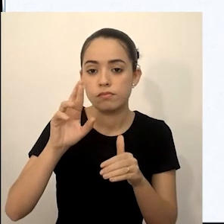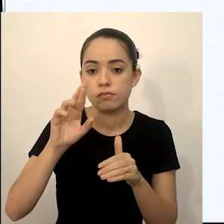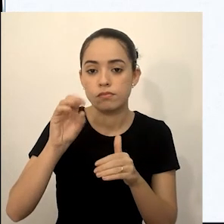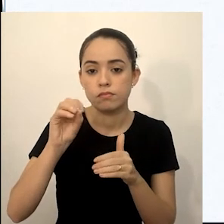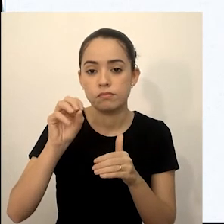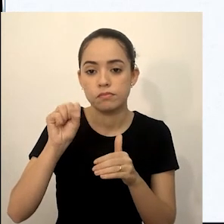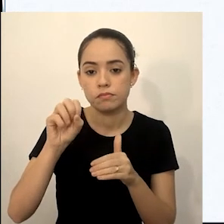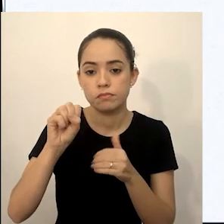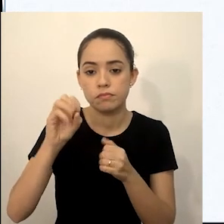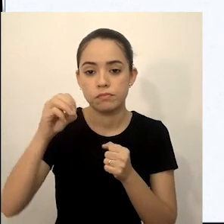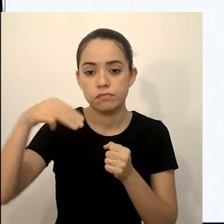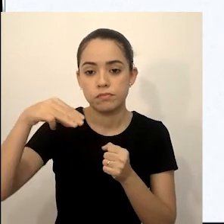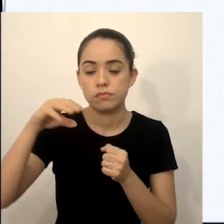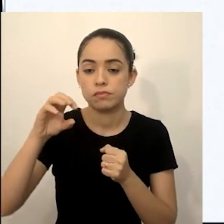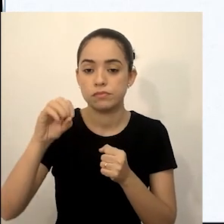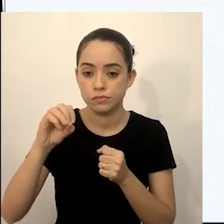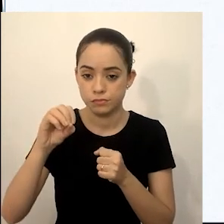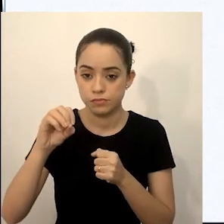acrossomo.